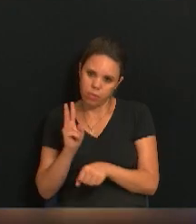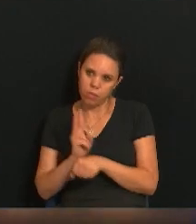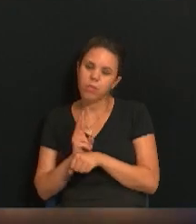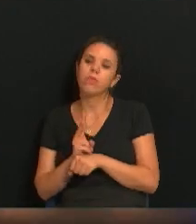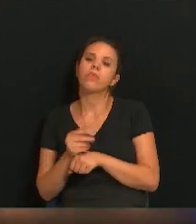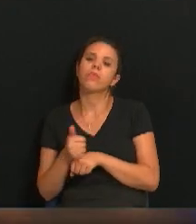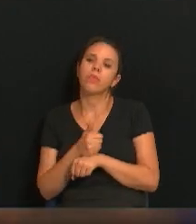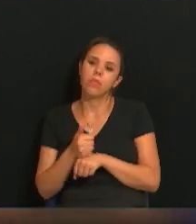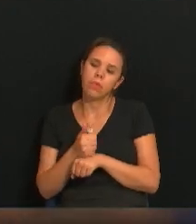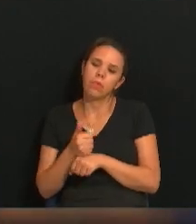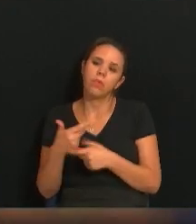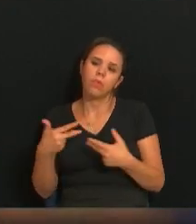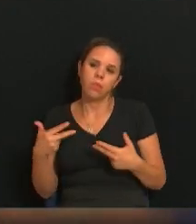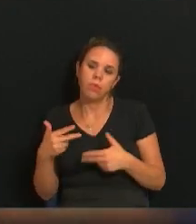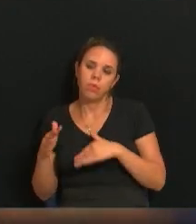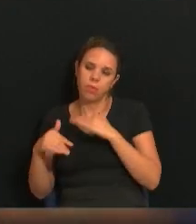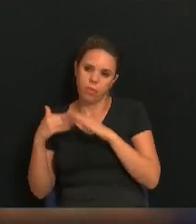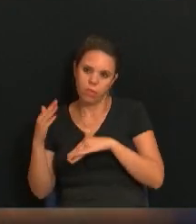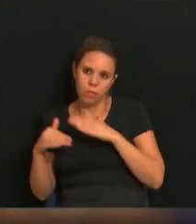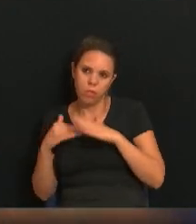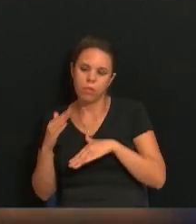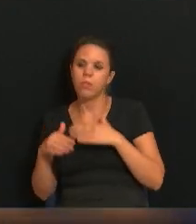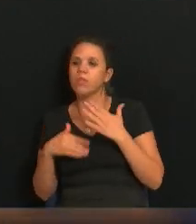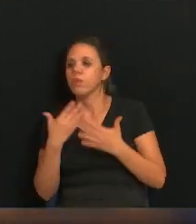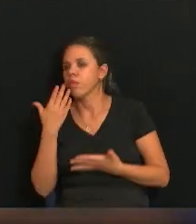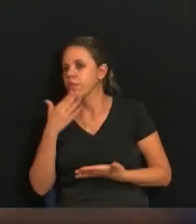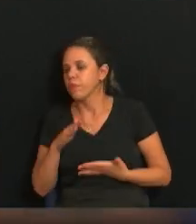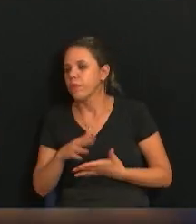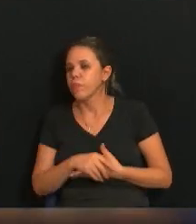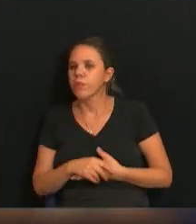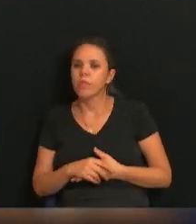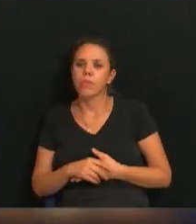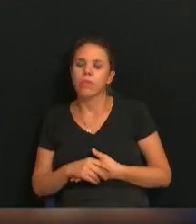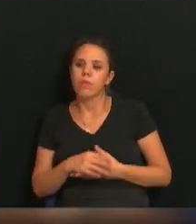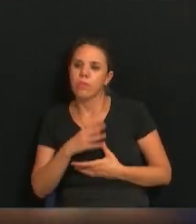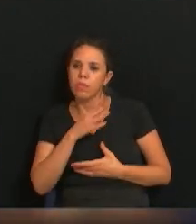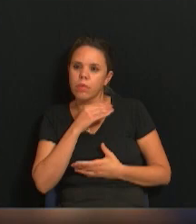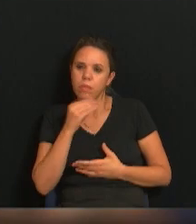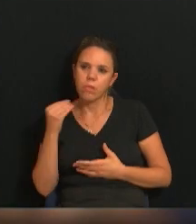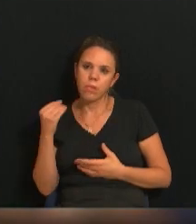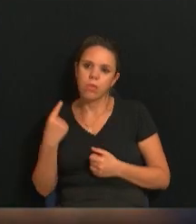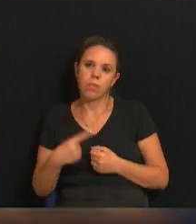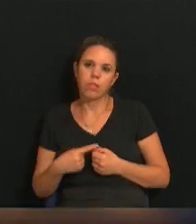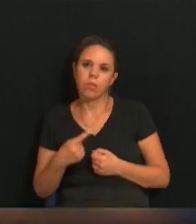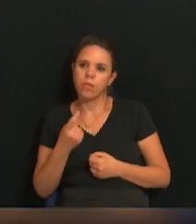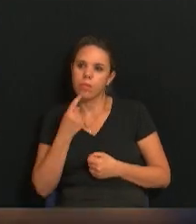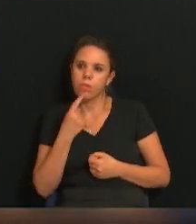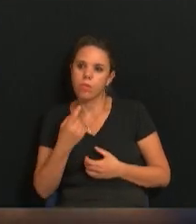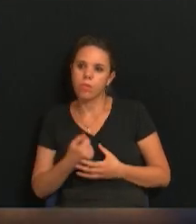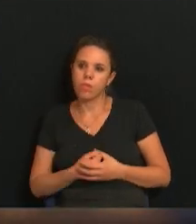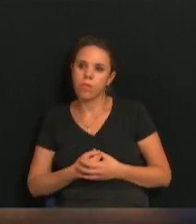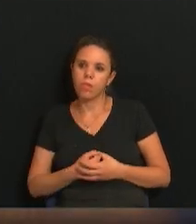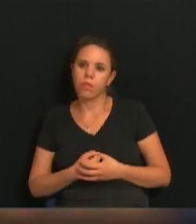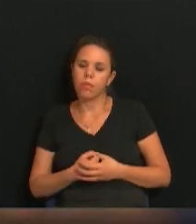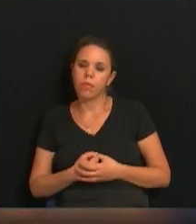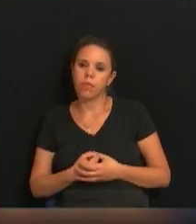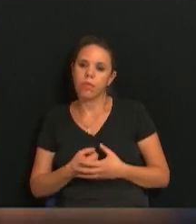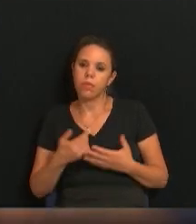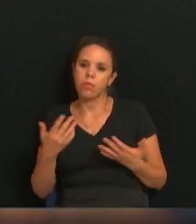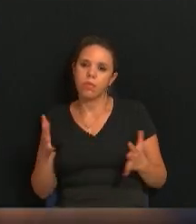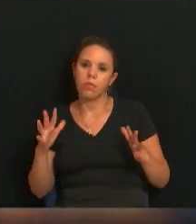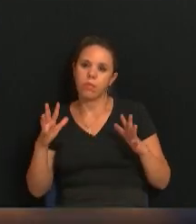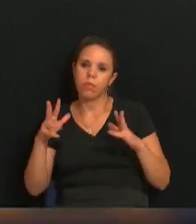proteção e o desenvolvimento às crianças e os adolescentes do município de Campinas, então em todos